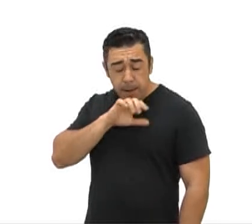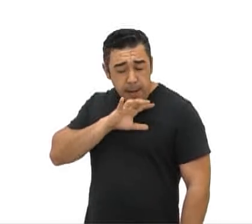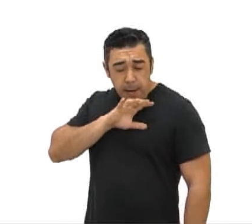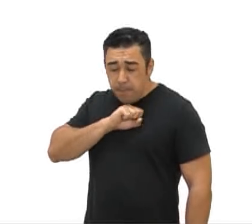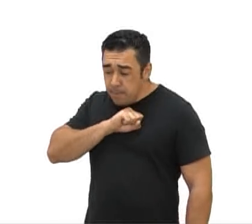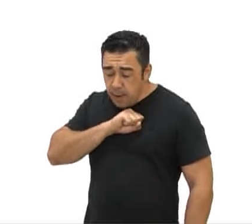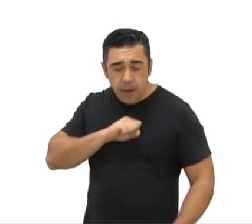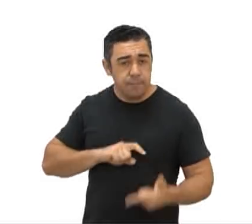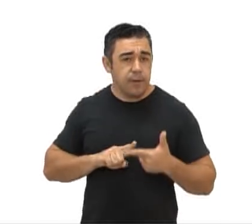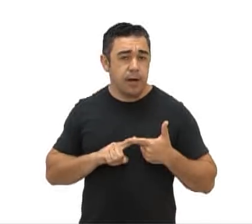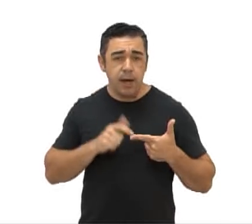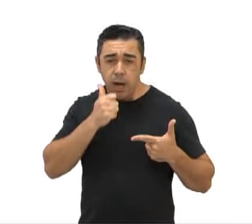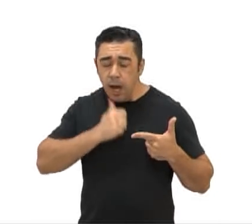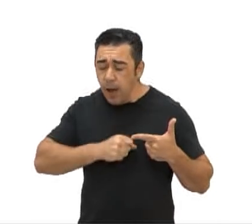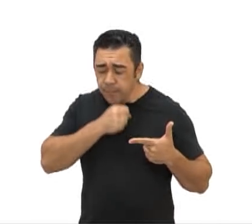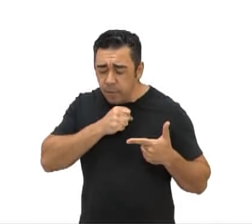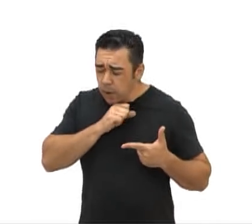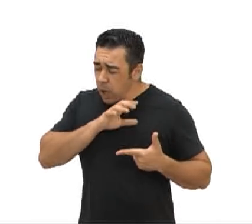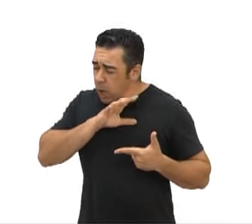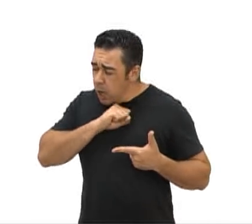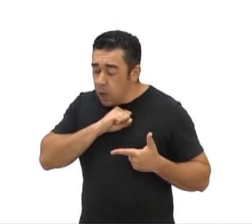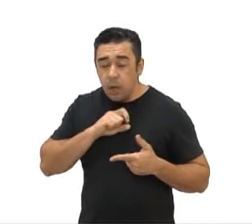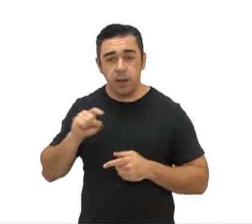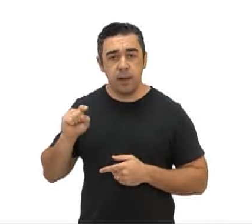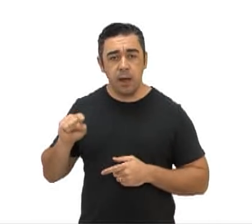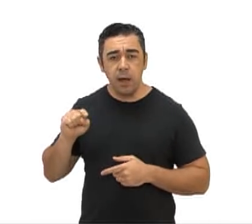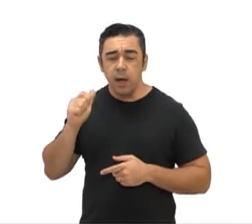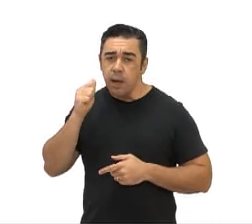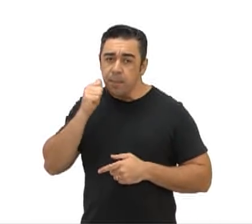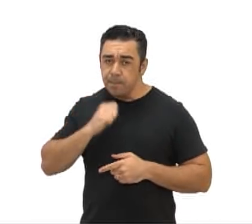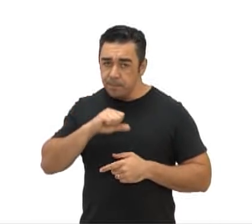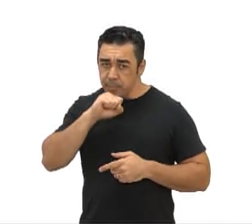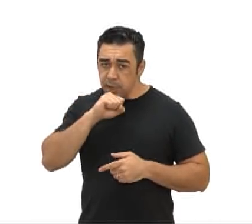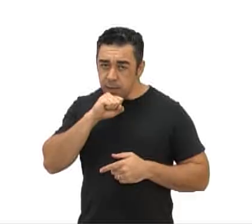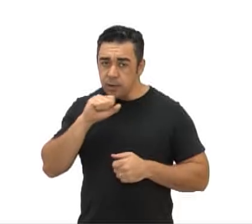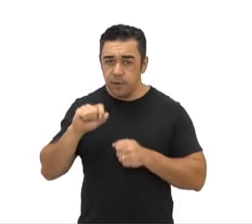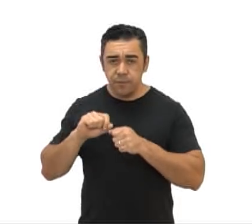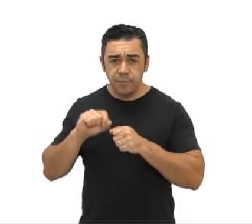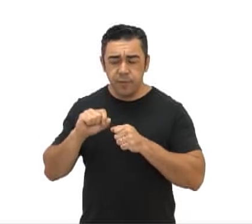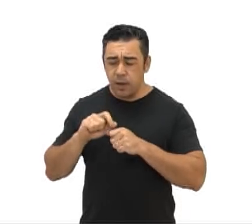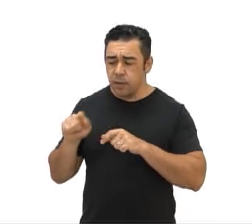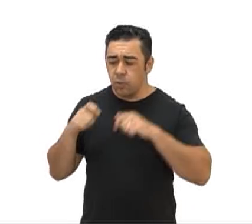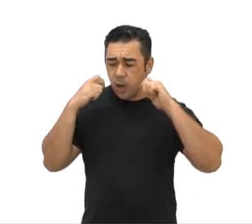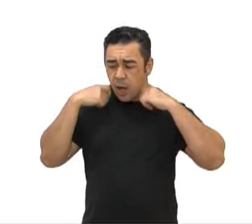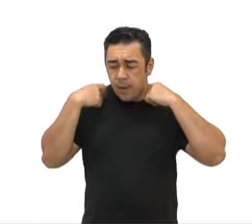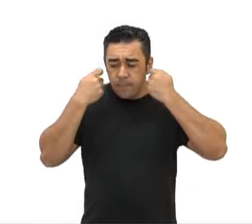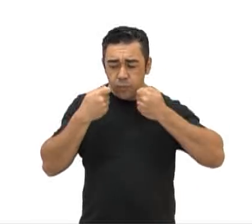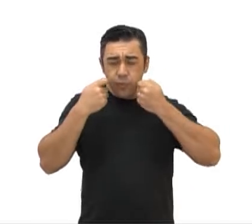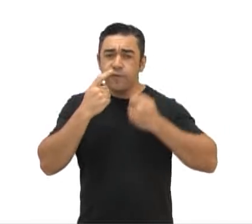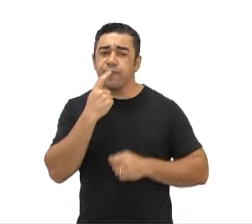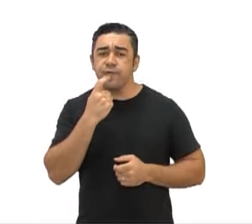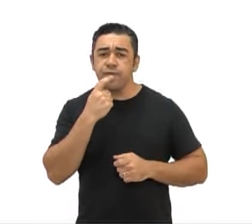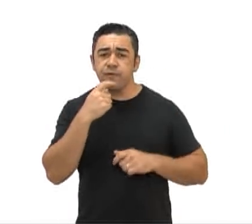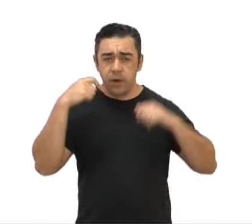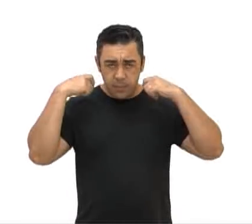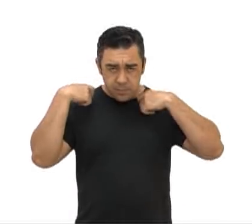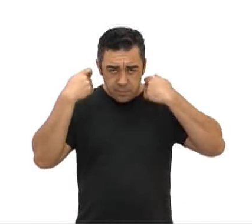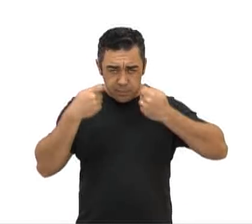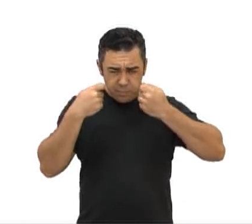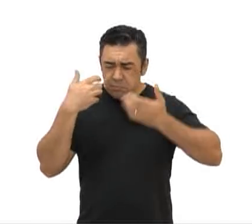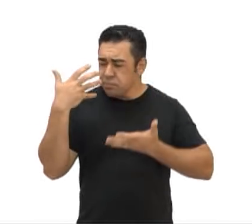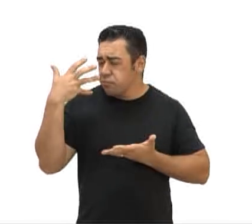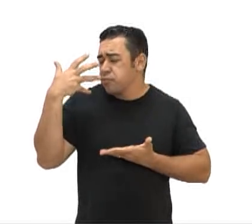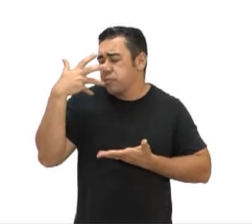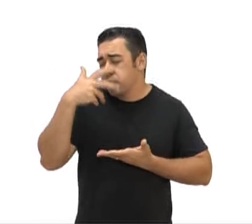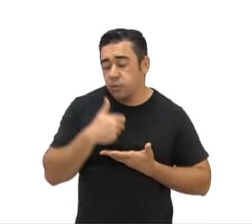avó mais ainda. Esta boa mulher mandou fazer-lhe um capucho vermelho, que lhe ficava tão bem